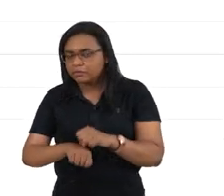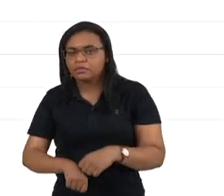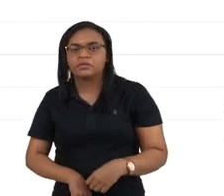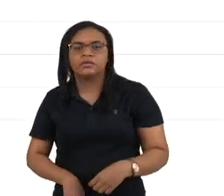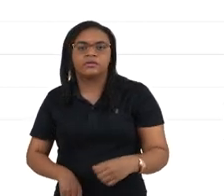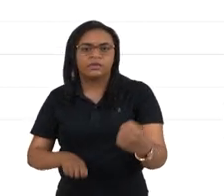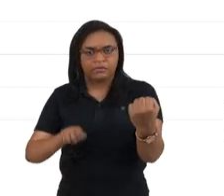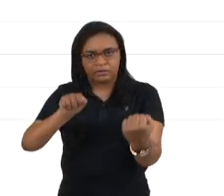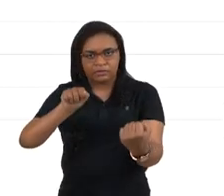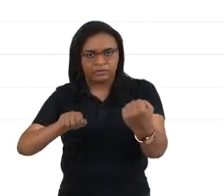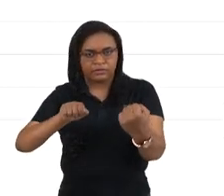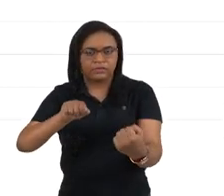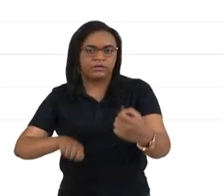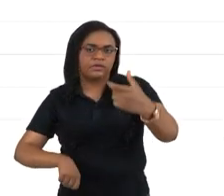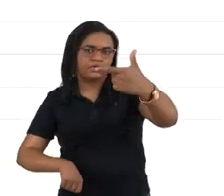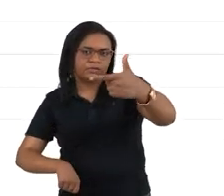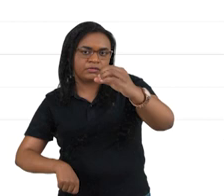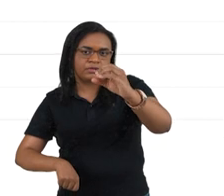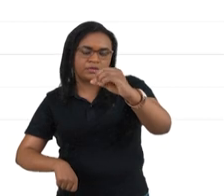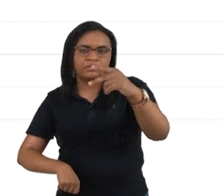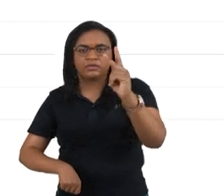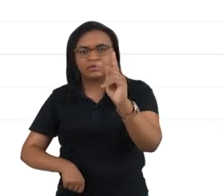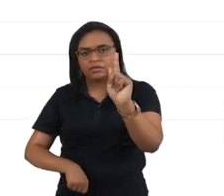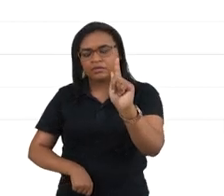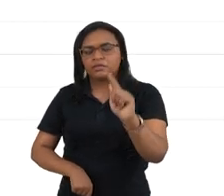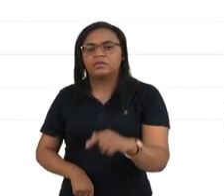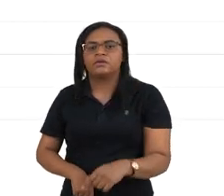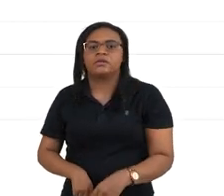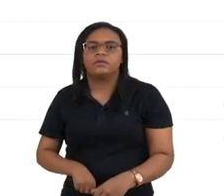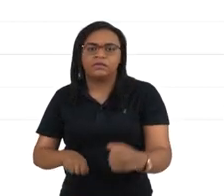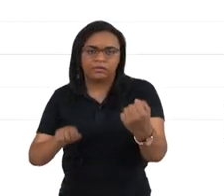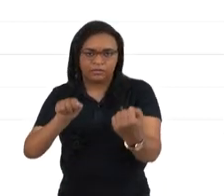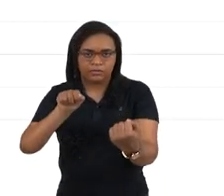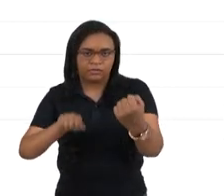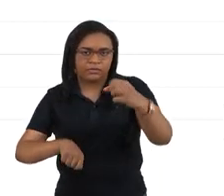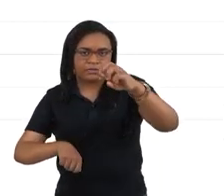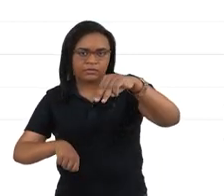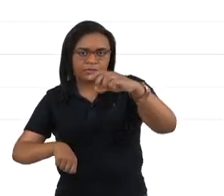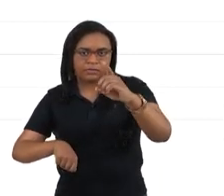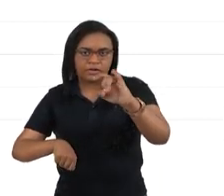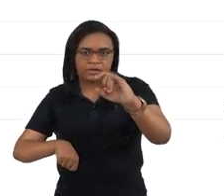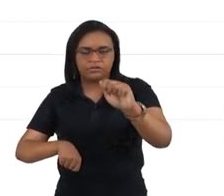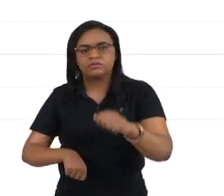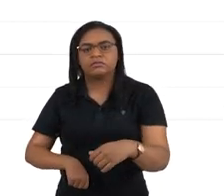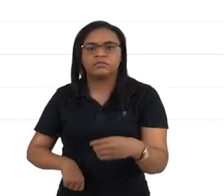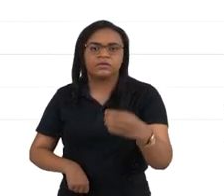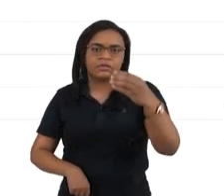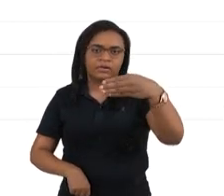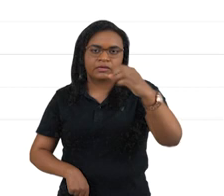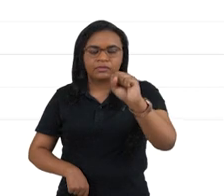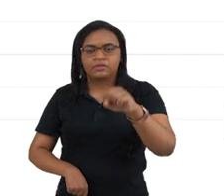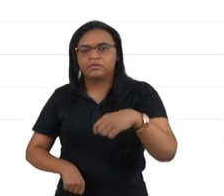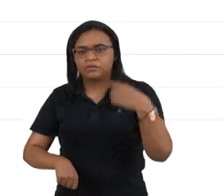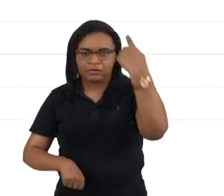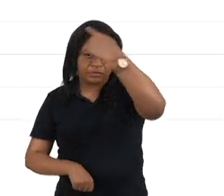200 km por hora. Se a velocidade média fosse 240 km por hora, qual seria o tempo gasto nesse percurso?